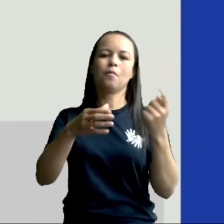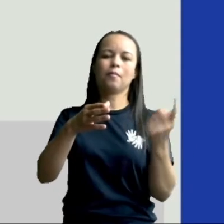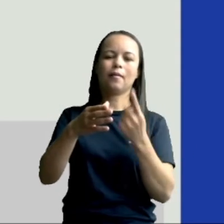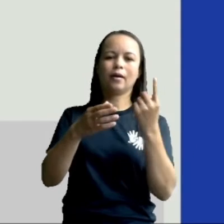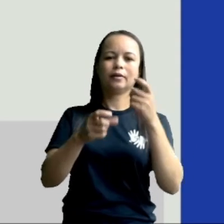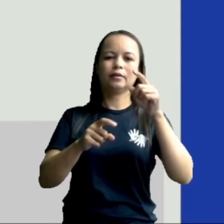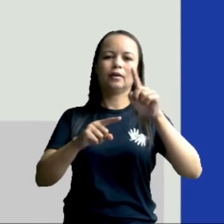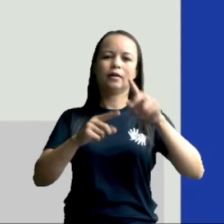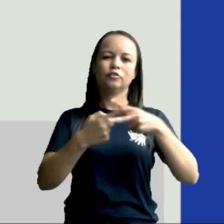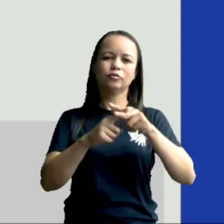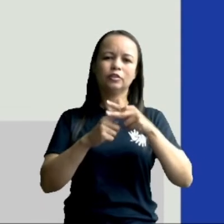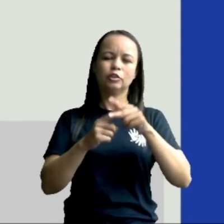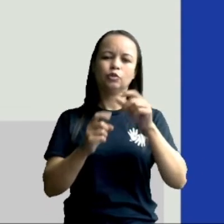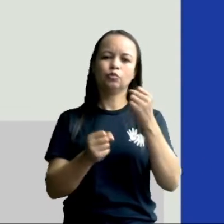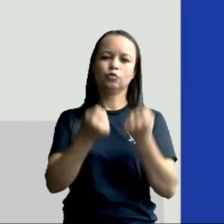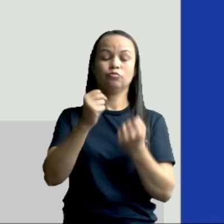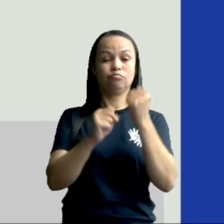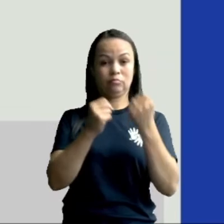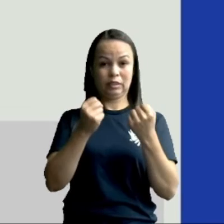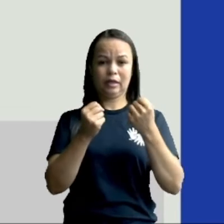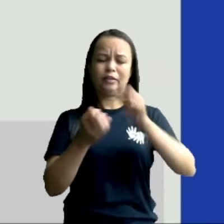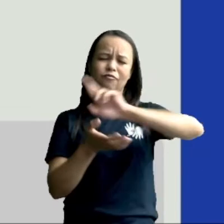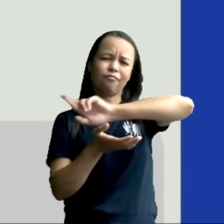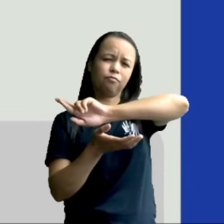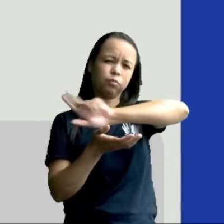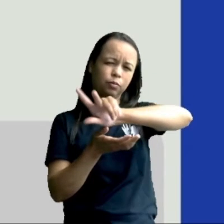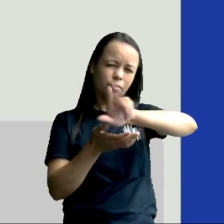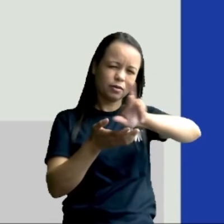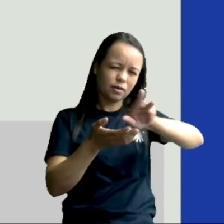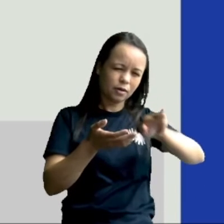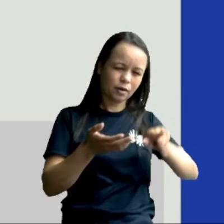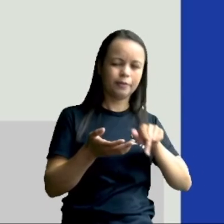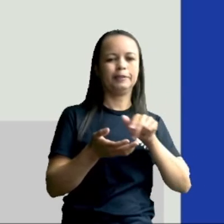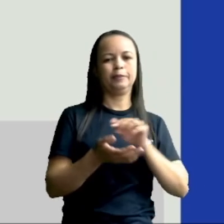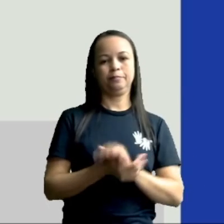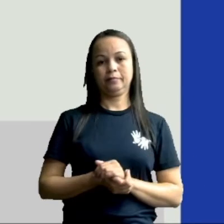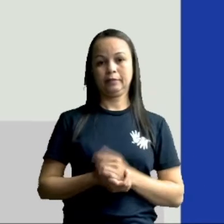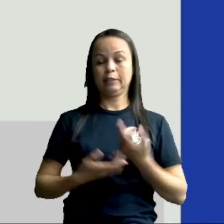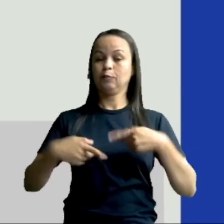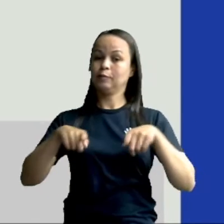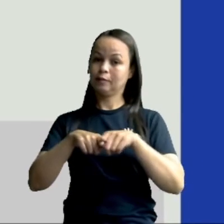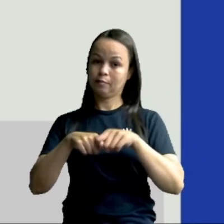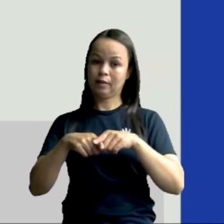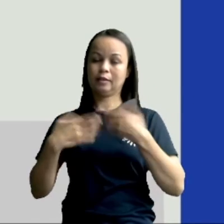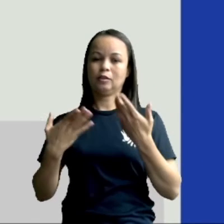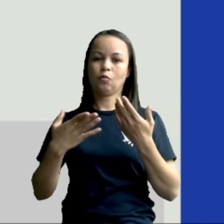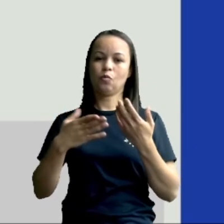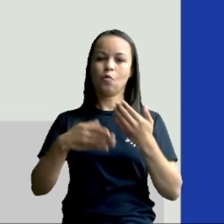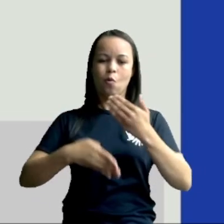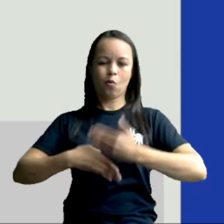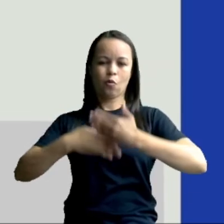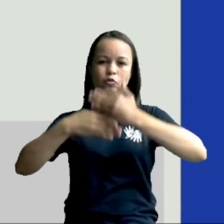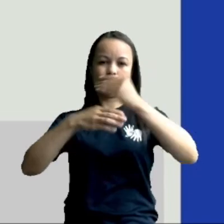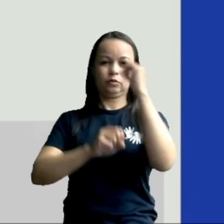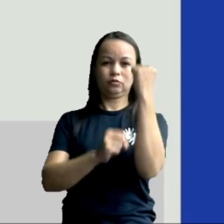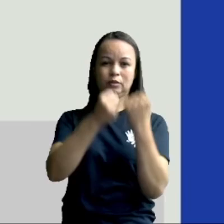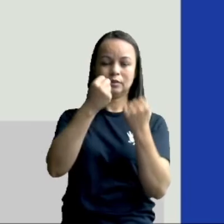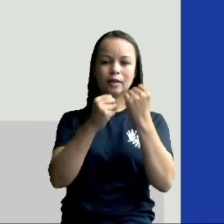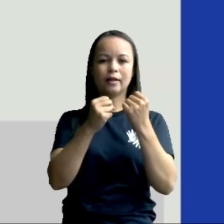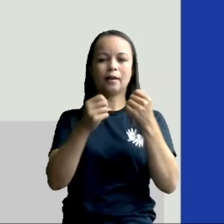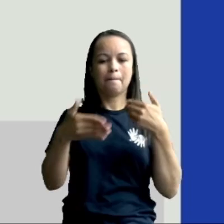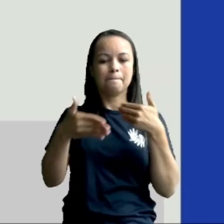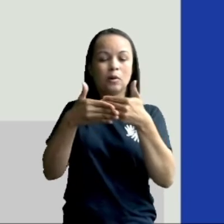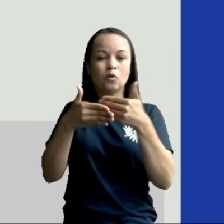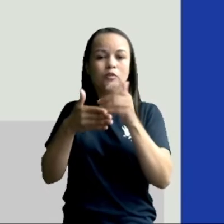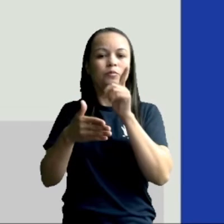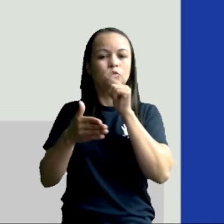e uma tuia de coisa por aí afora. Do mesmo modo, quando são construídas usinas elétricas nos rios, também